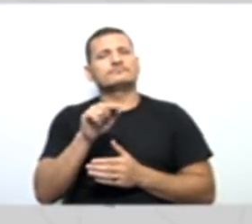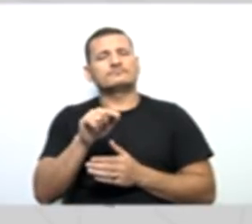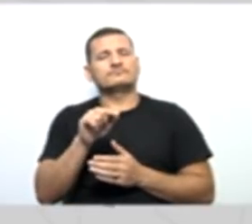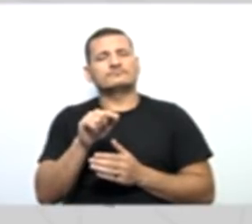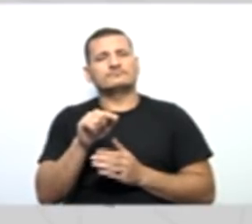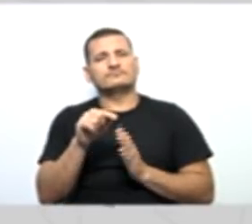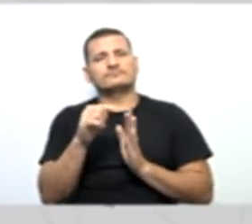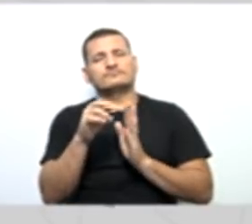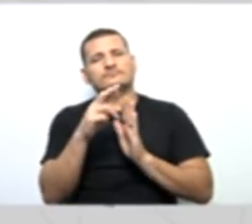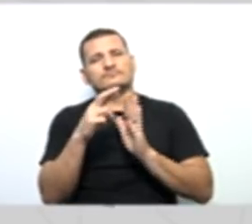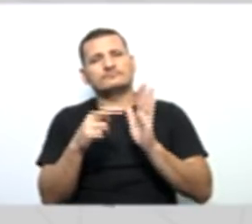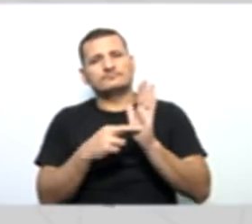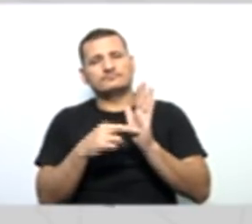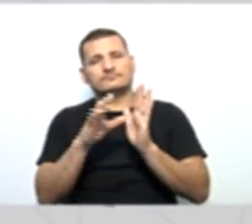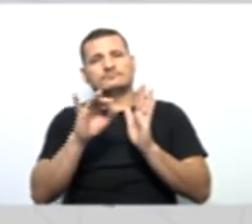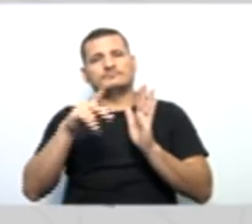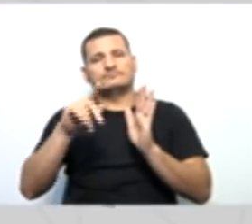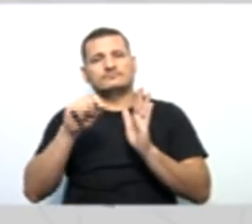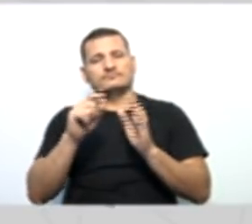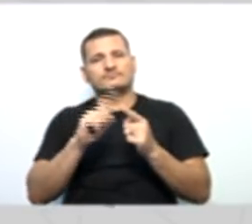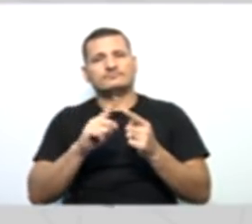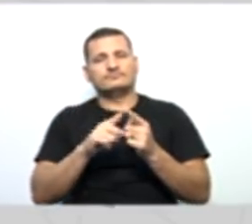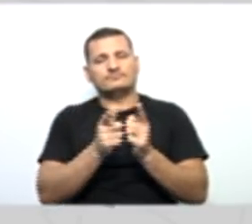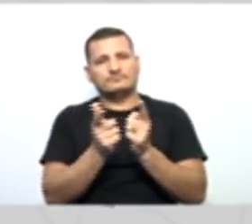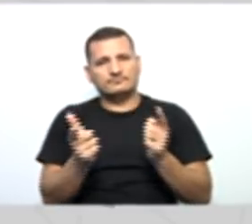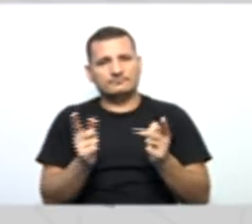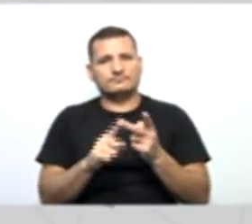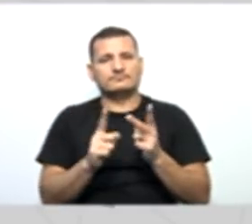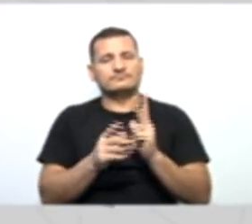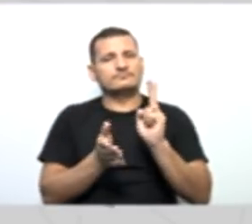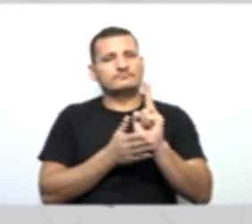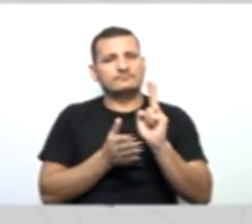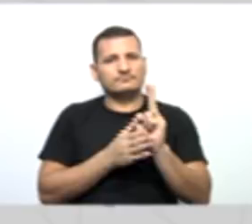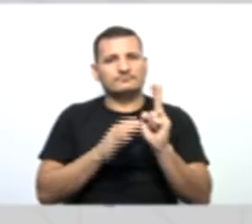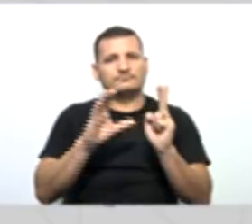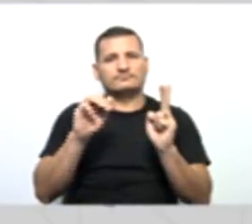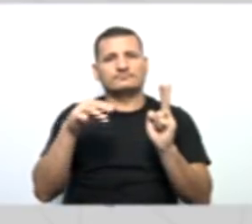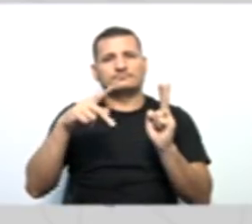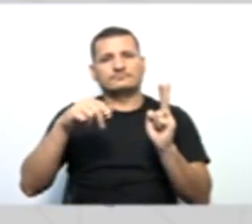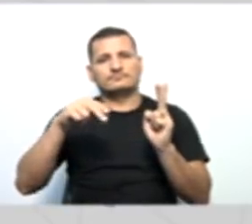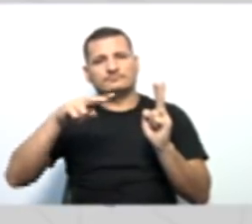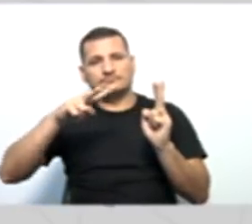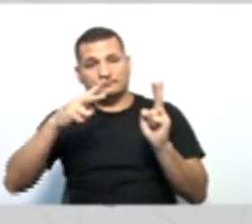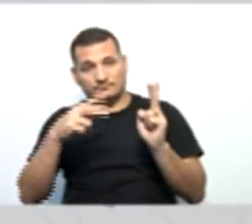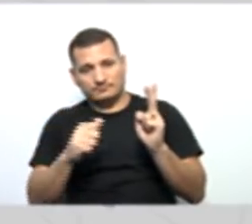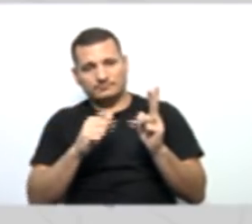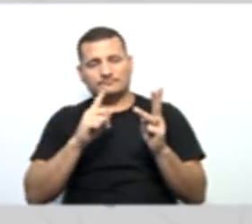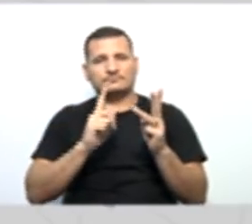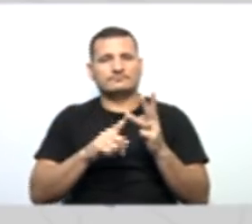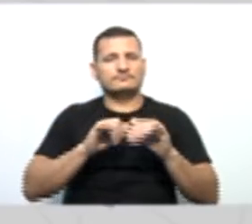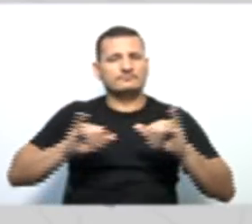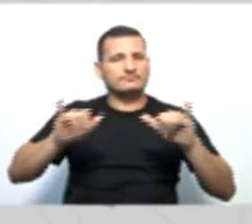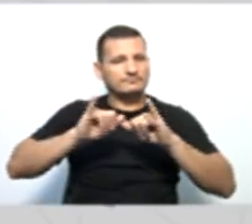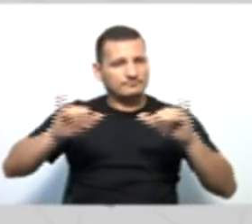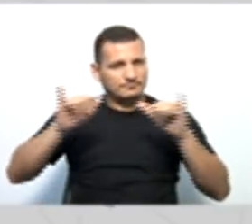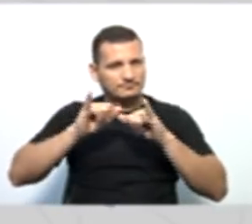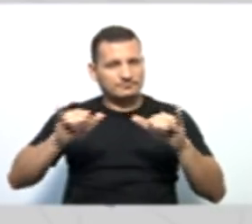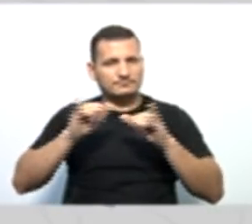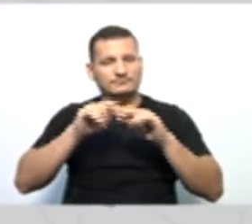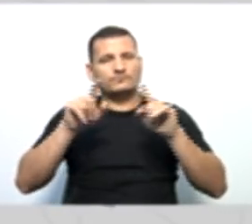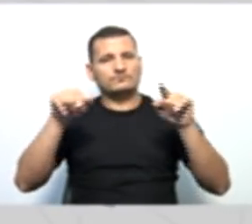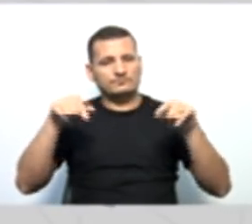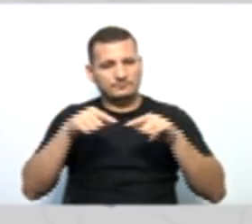Produzir jornais, promover campanhas. Sempre é interessante promover essas campanhas para estar lembrando os funcionários sobre